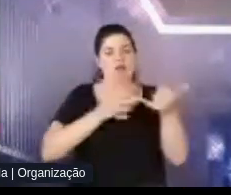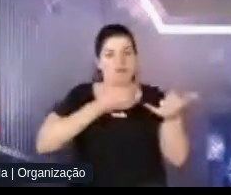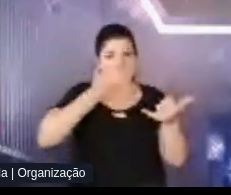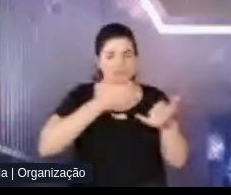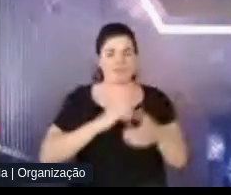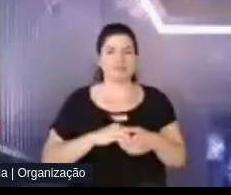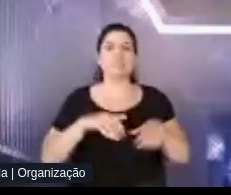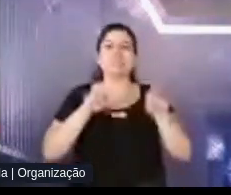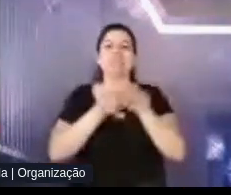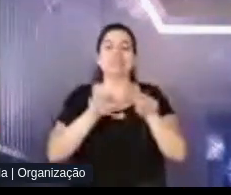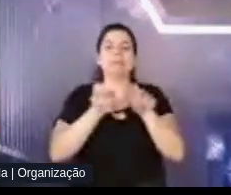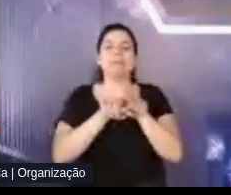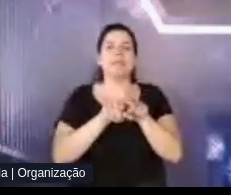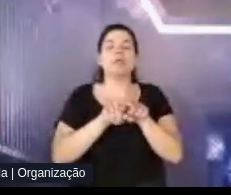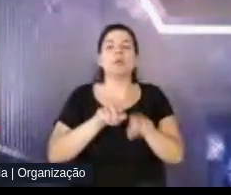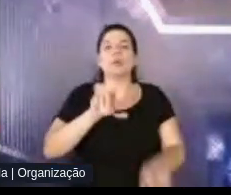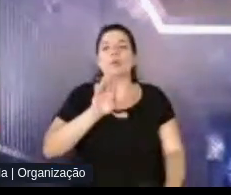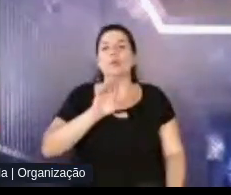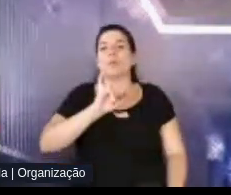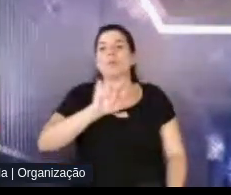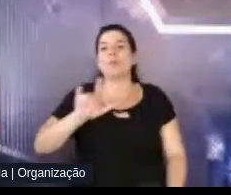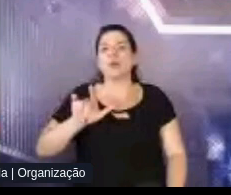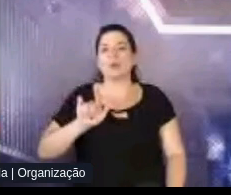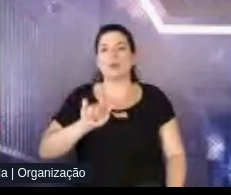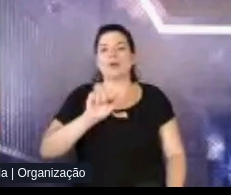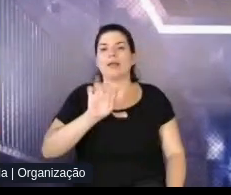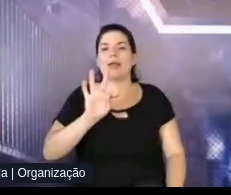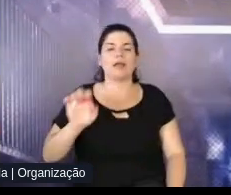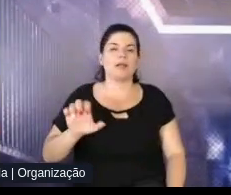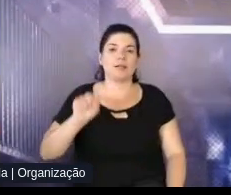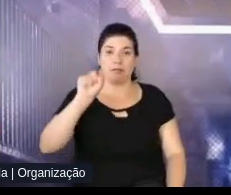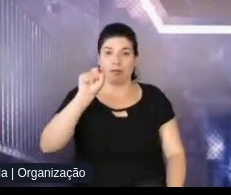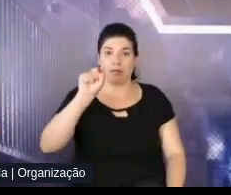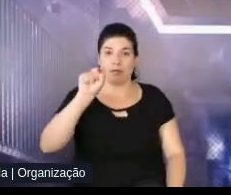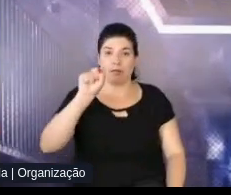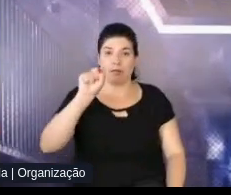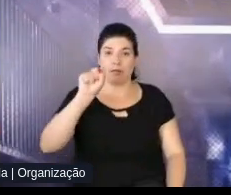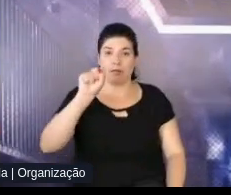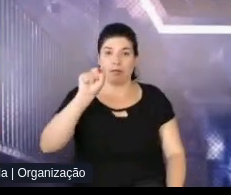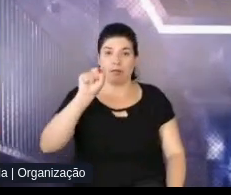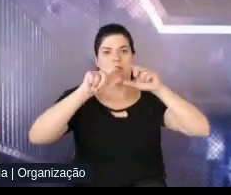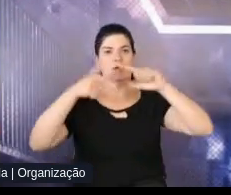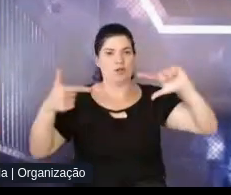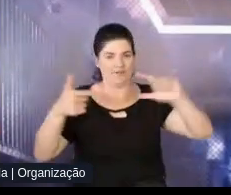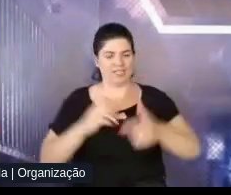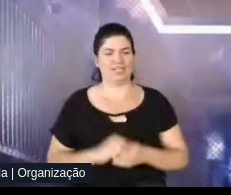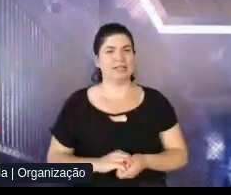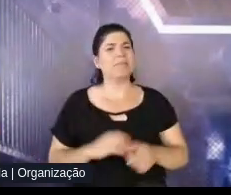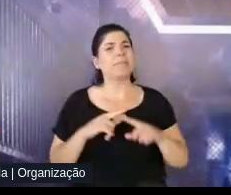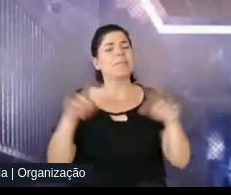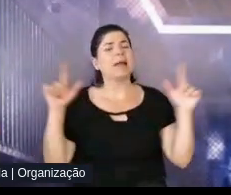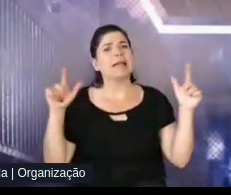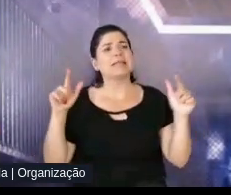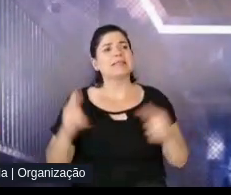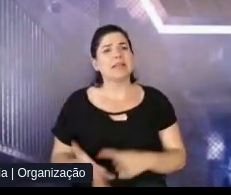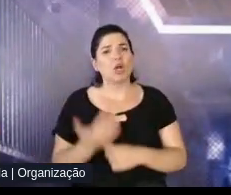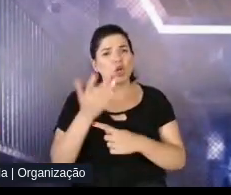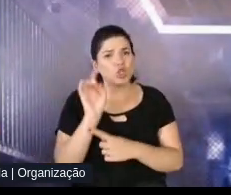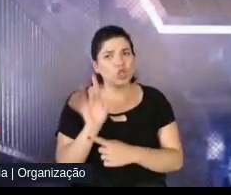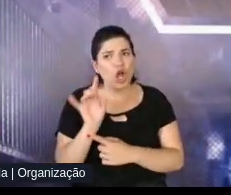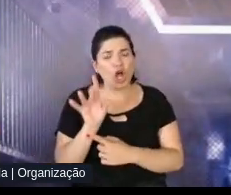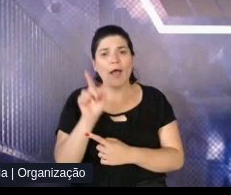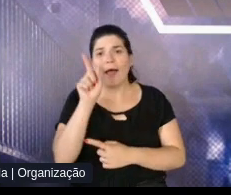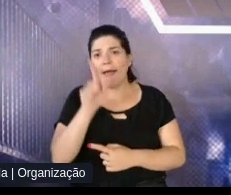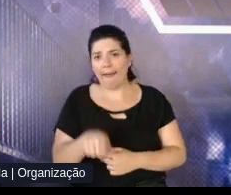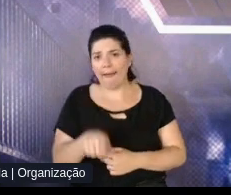Bill Gates, que a gente conhece bastante pela Microsoft. Só que tecnologia não se resume somente